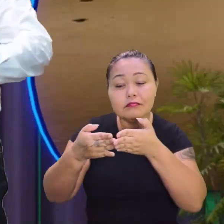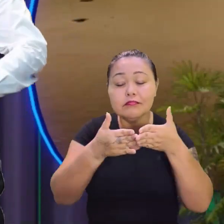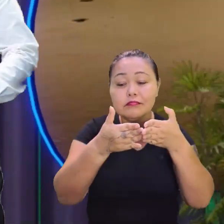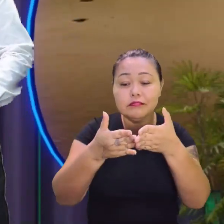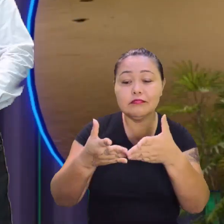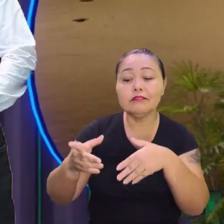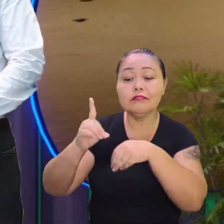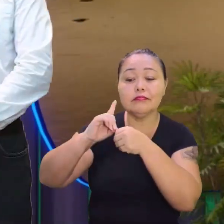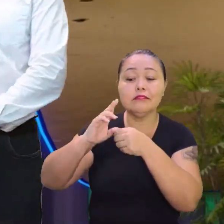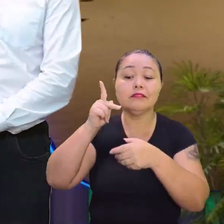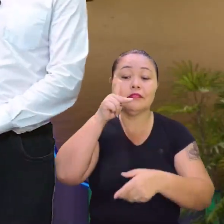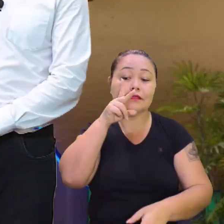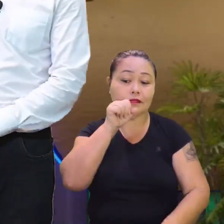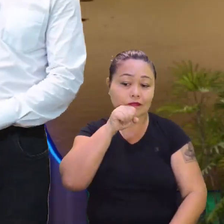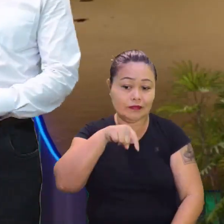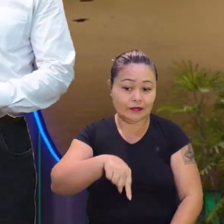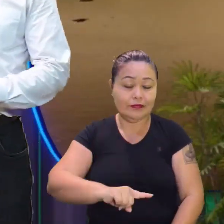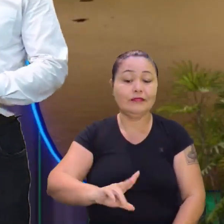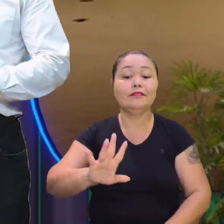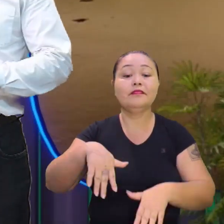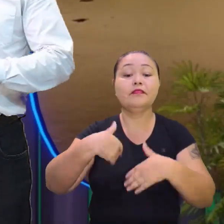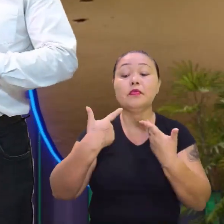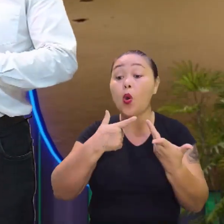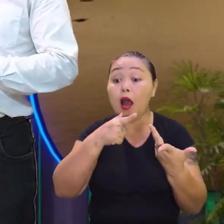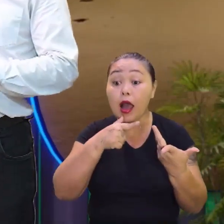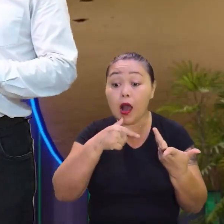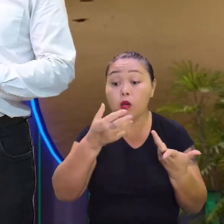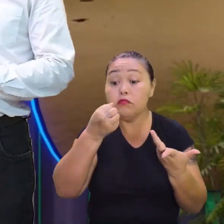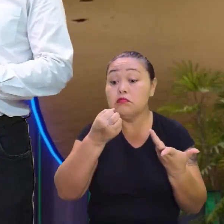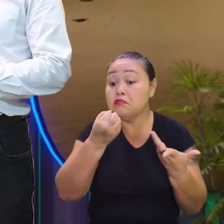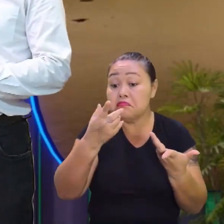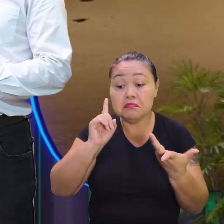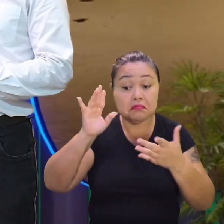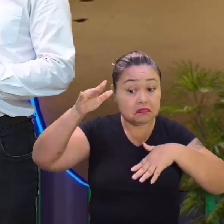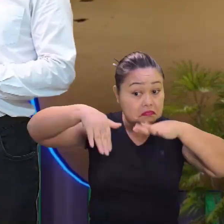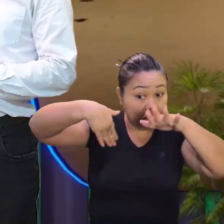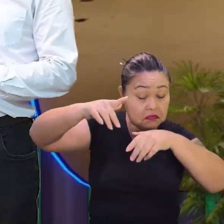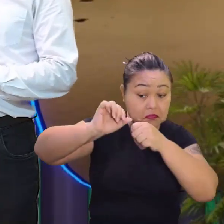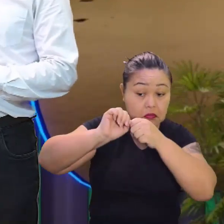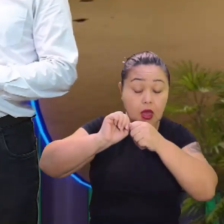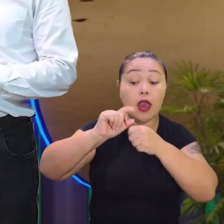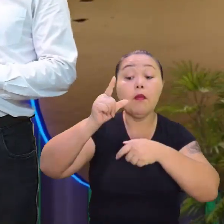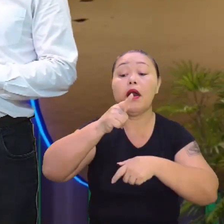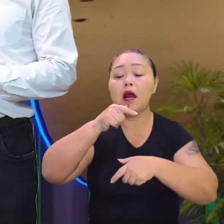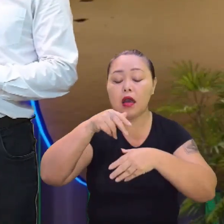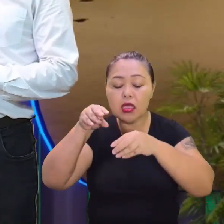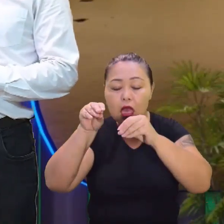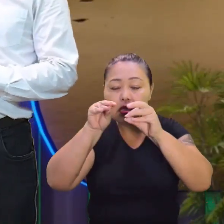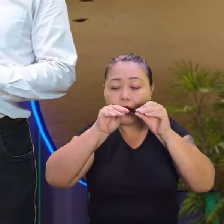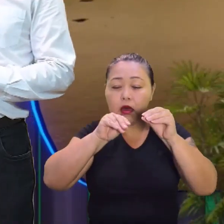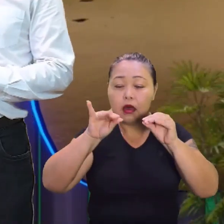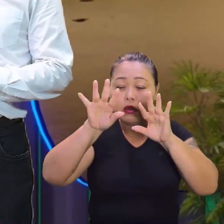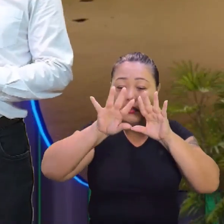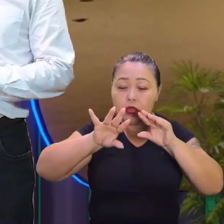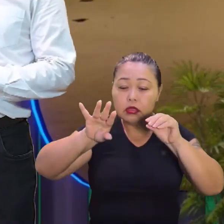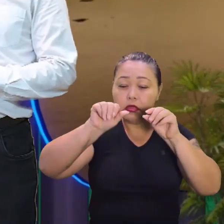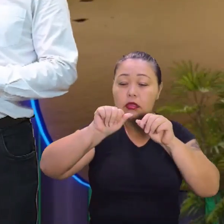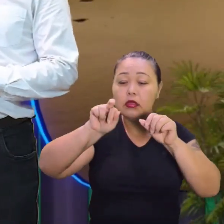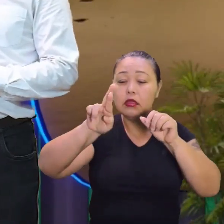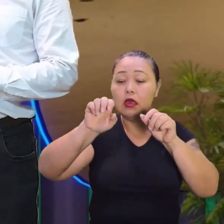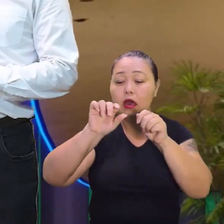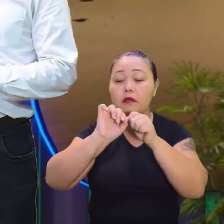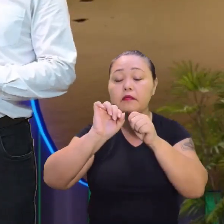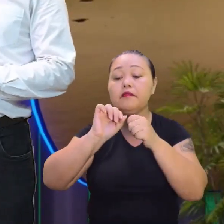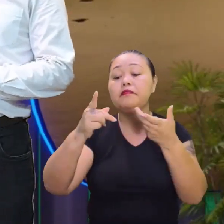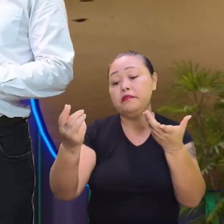distritos de Porto Velho, né, Rogério? Muito bem, então não é uma água limpa, boa para banho, é uma água barrenta, então a gente tem essas